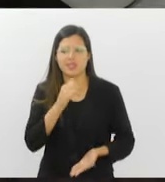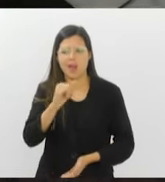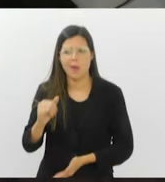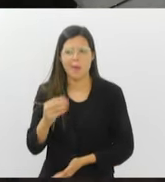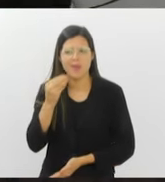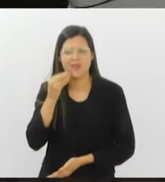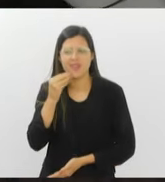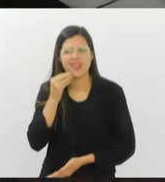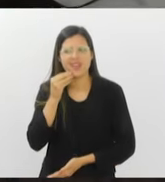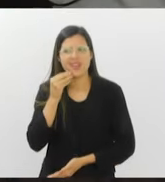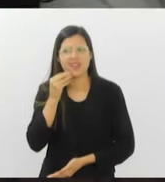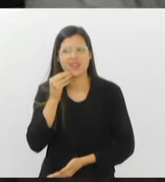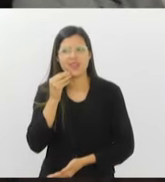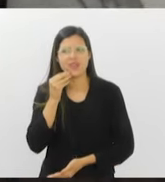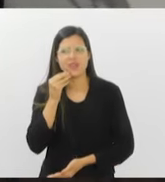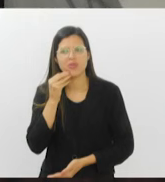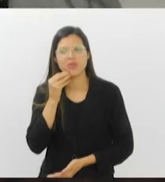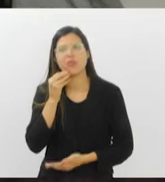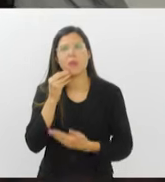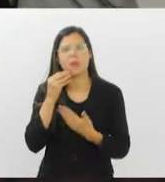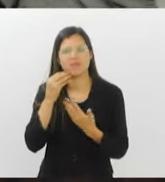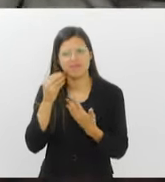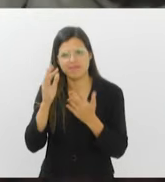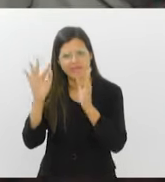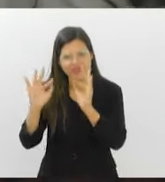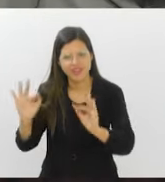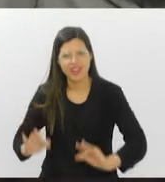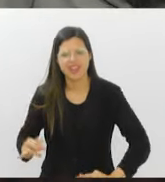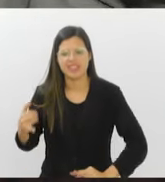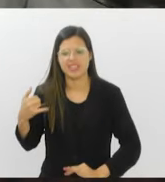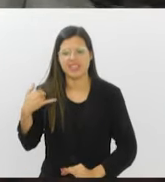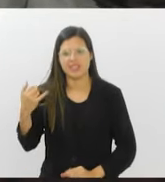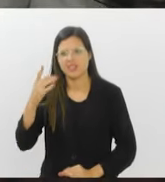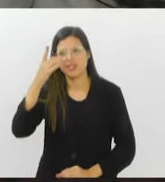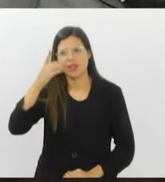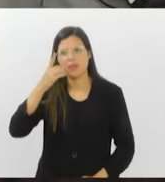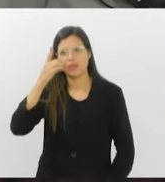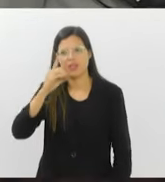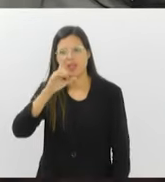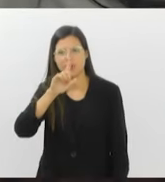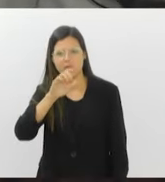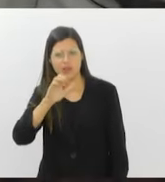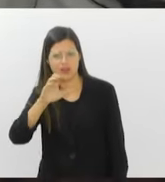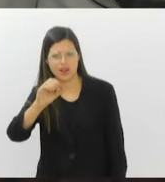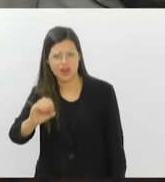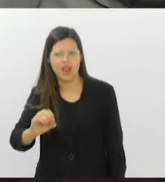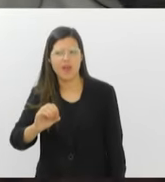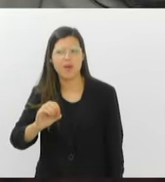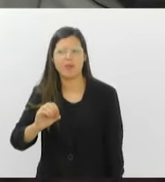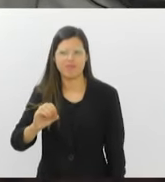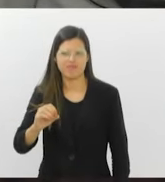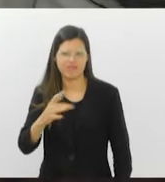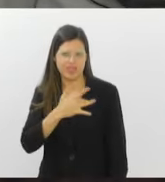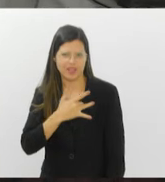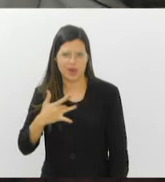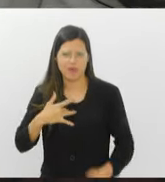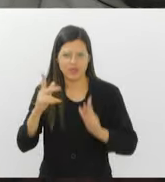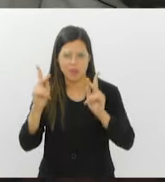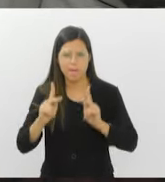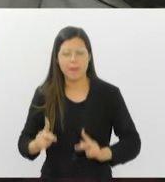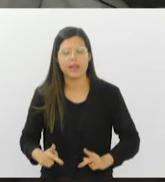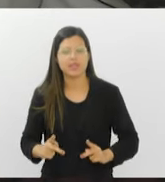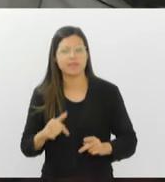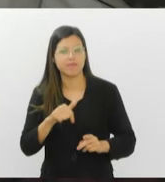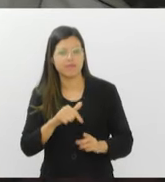ensejo para desejar um feliz aniversário ao deputado Léo Vieira, muita saúde e paz, que concede